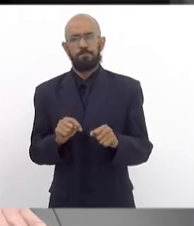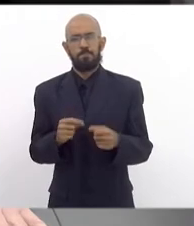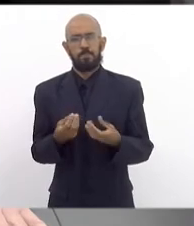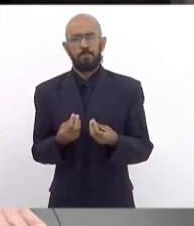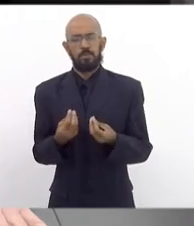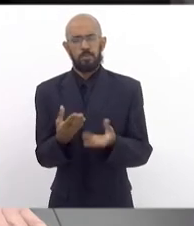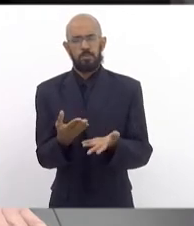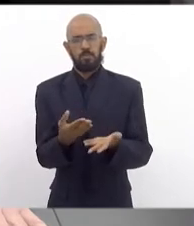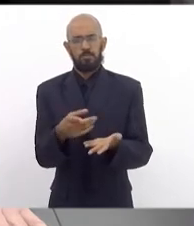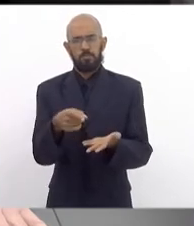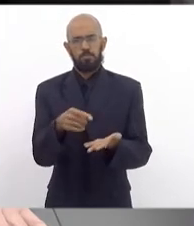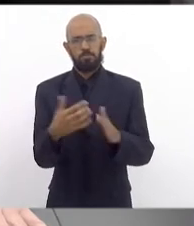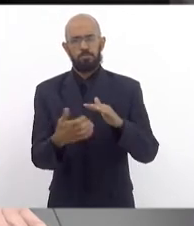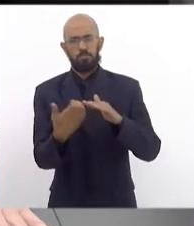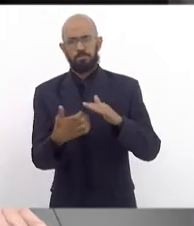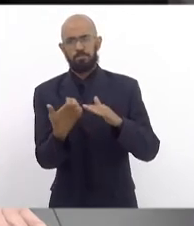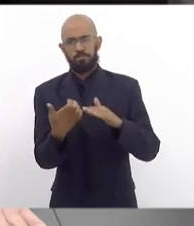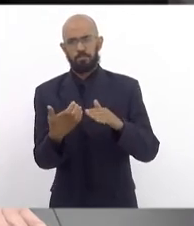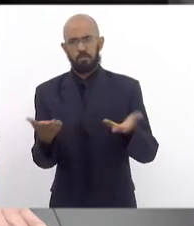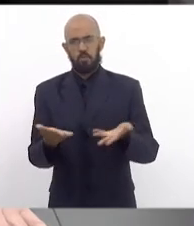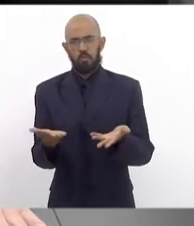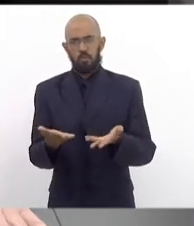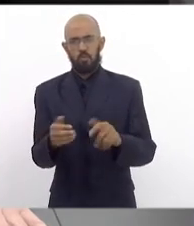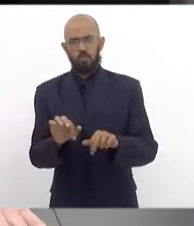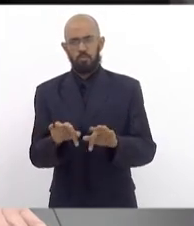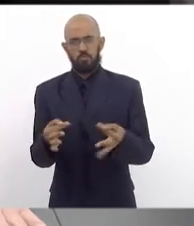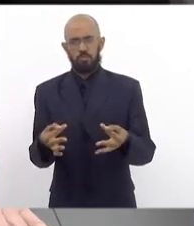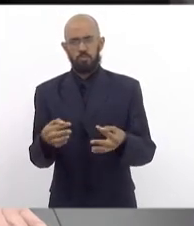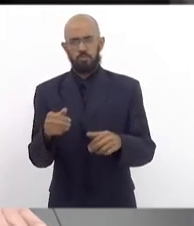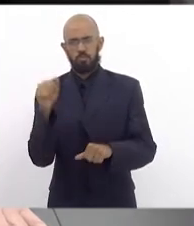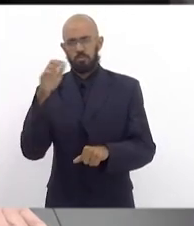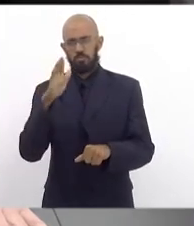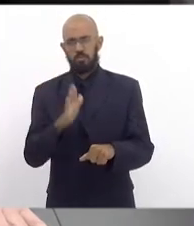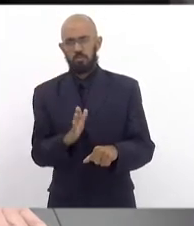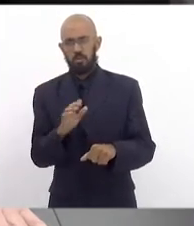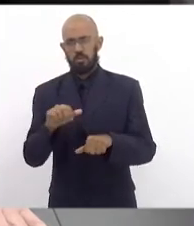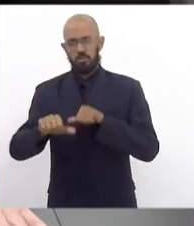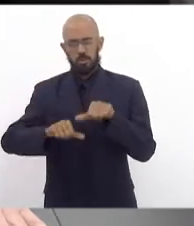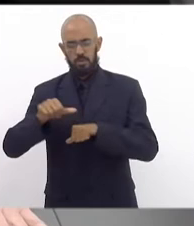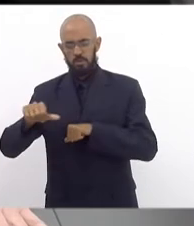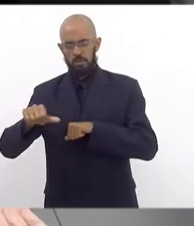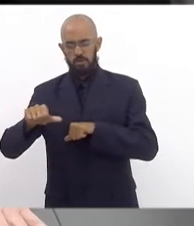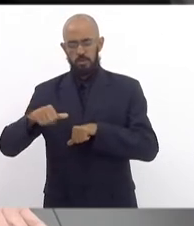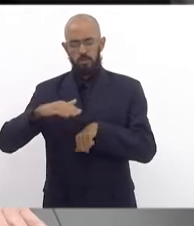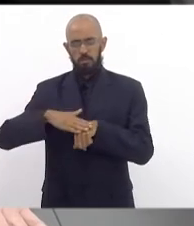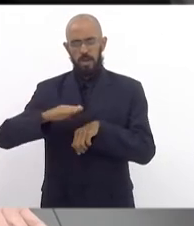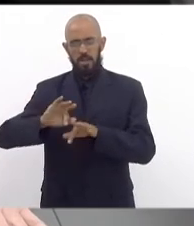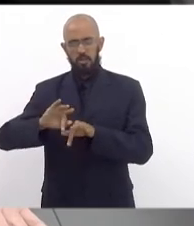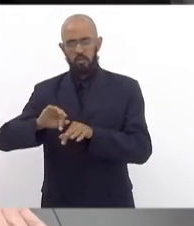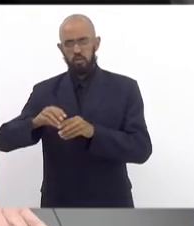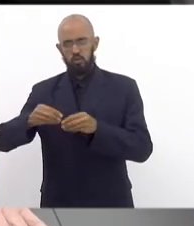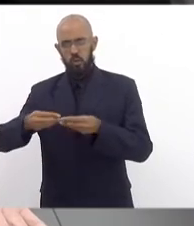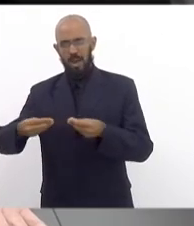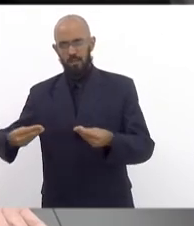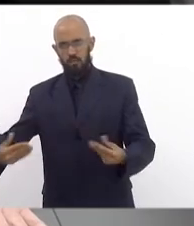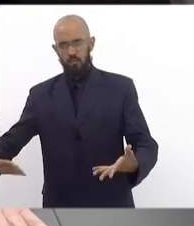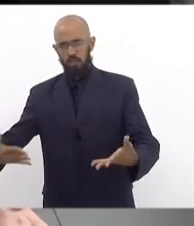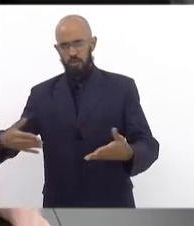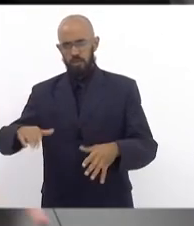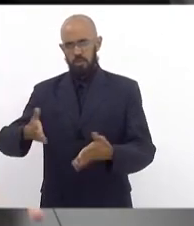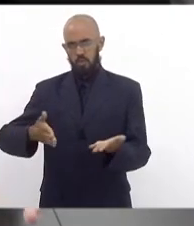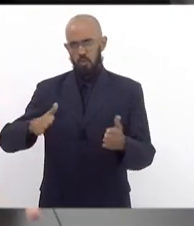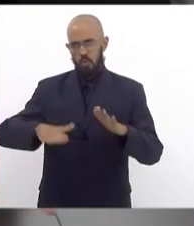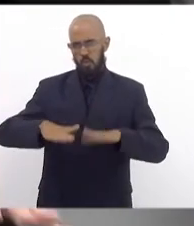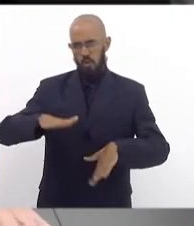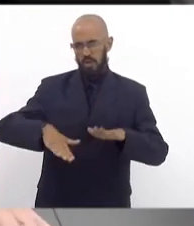que esteja atuando hoje no Simpsons é uma transição mais suave de uma liptak hoje Beira